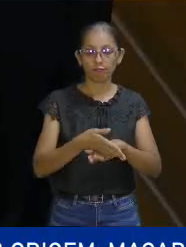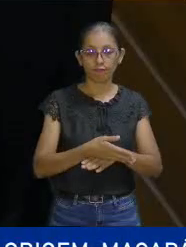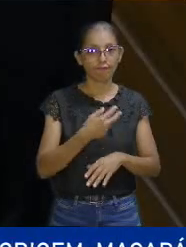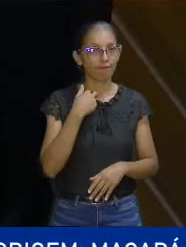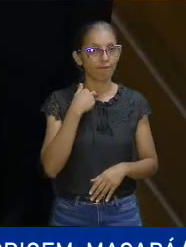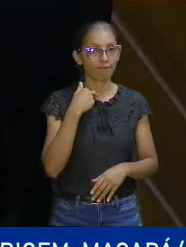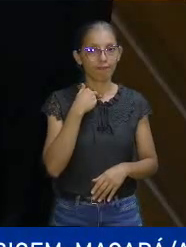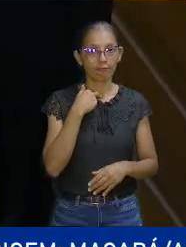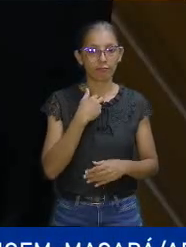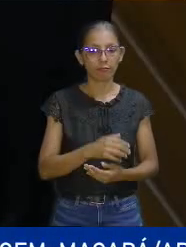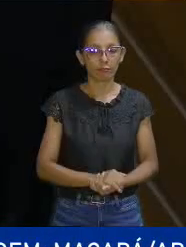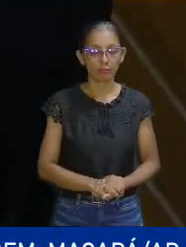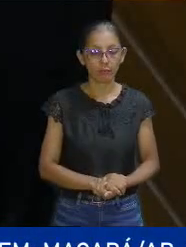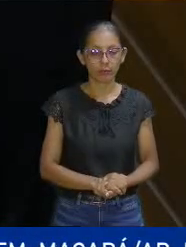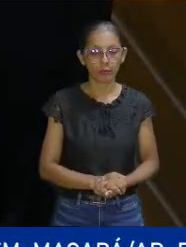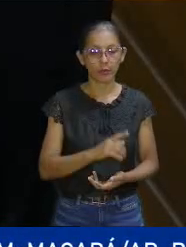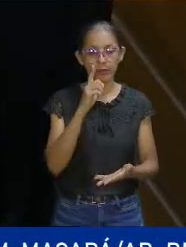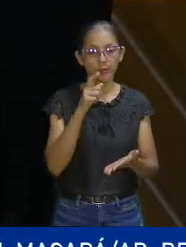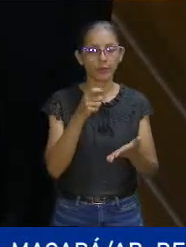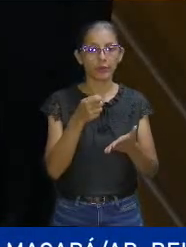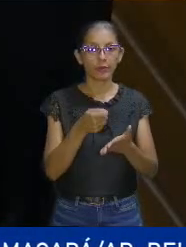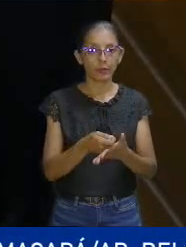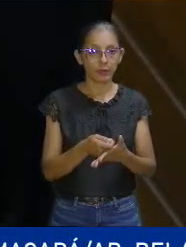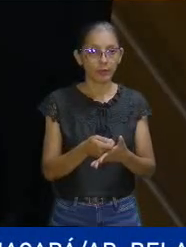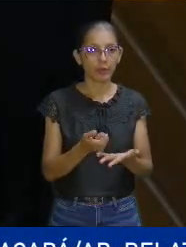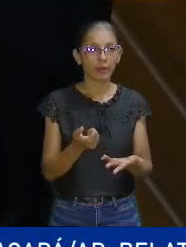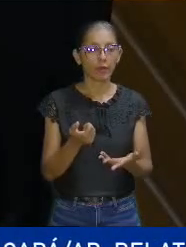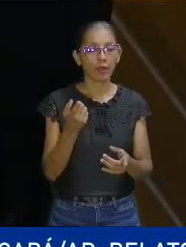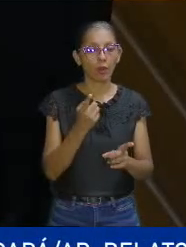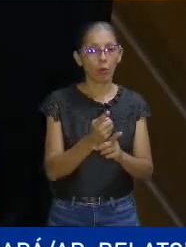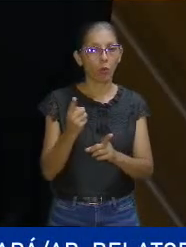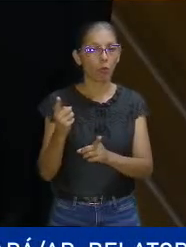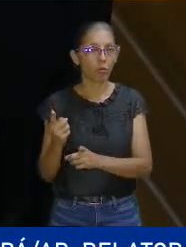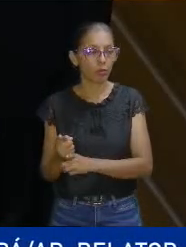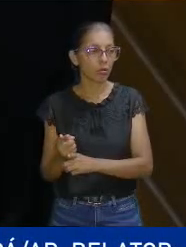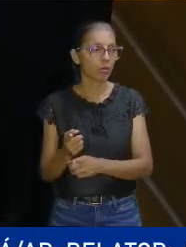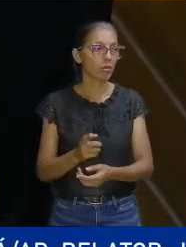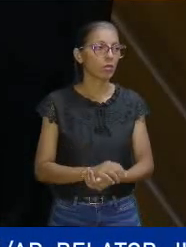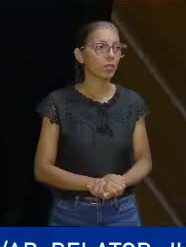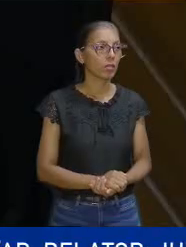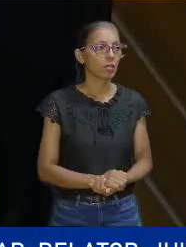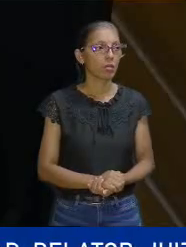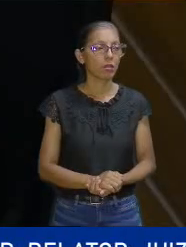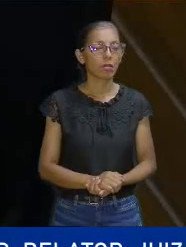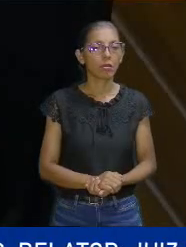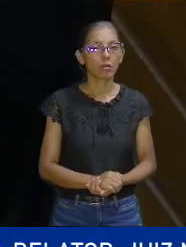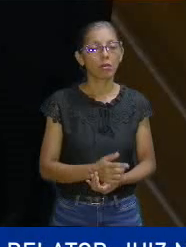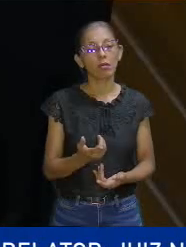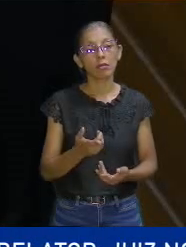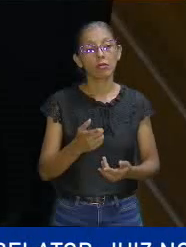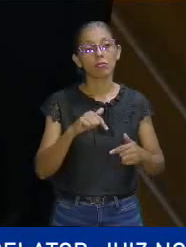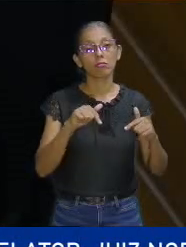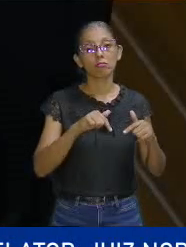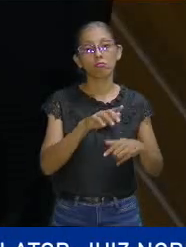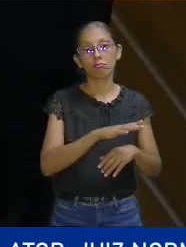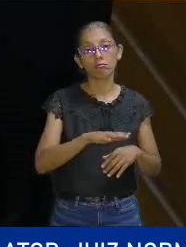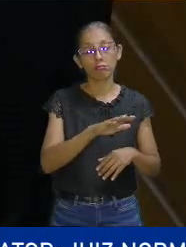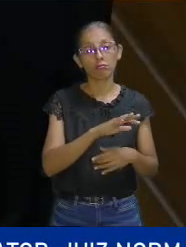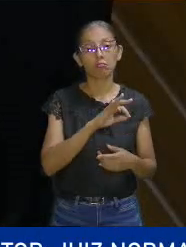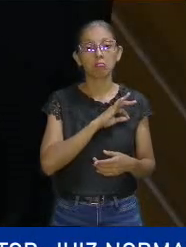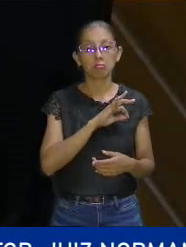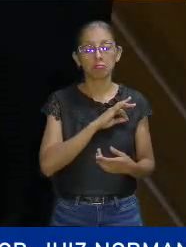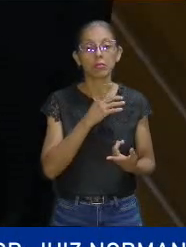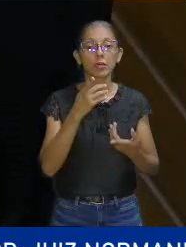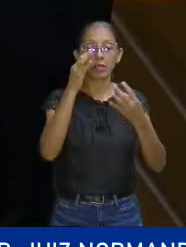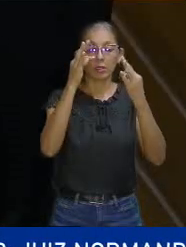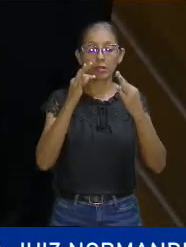a não lavratura de um flagrante contra terceiros, a atribuição de papéis a agentes e a ausência de